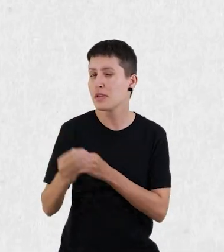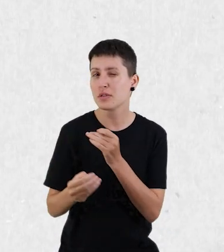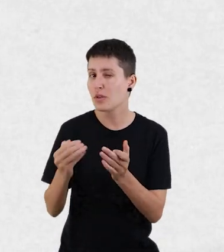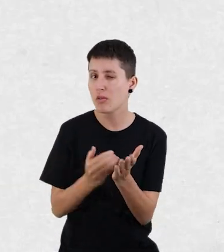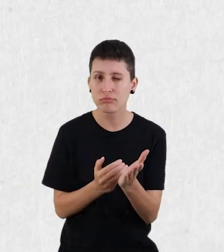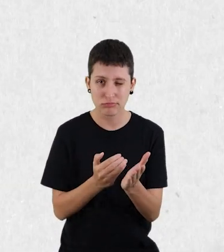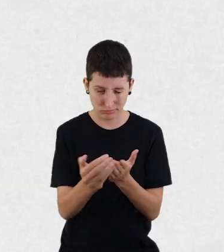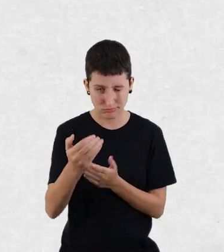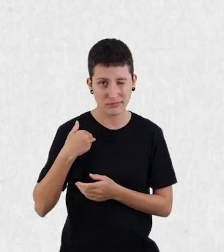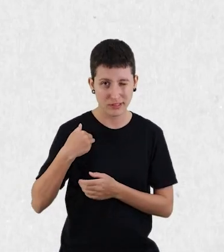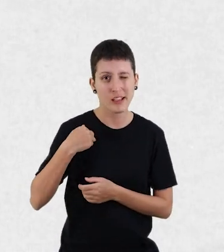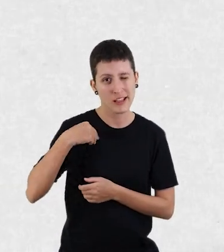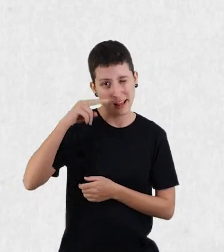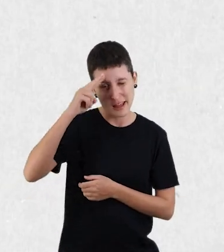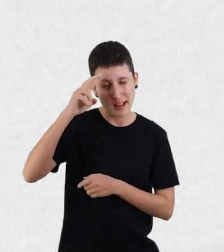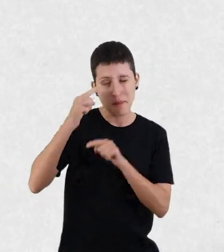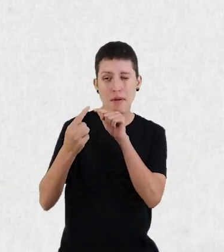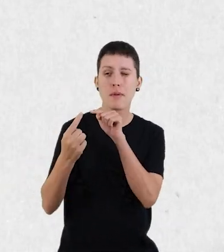voltar à ideia de